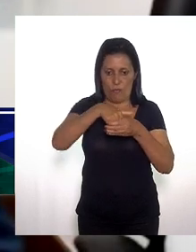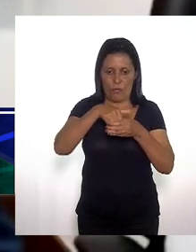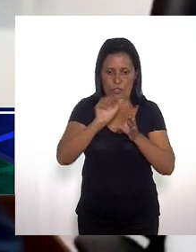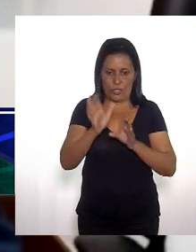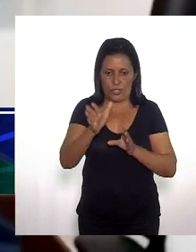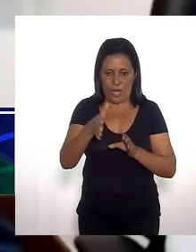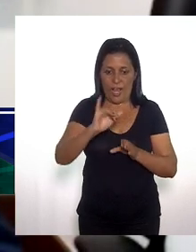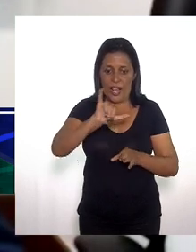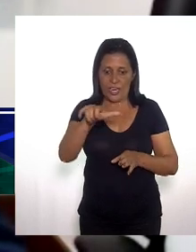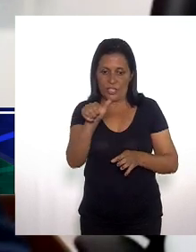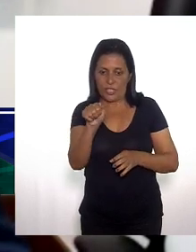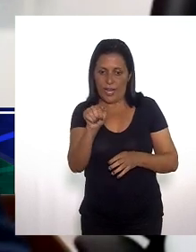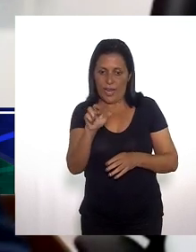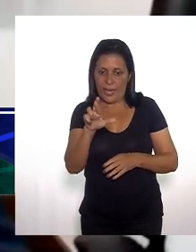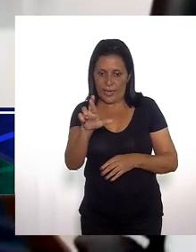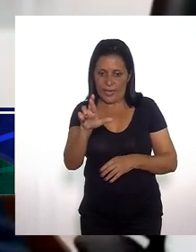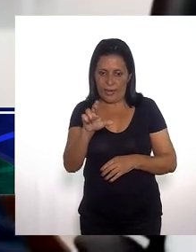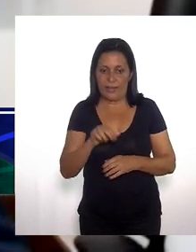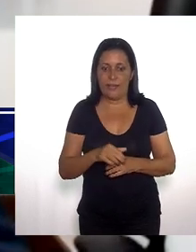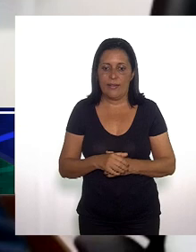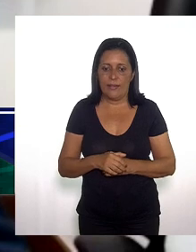Deputado Jair Bittencourt.